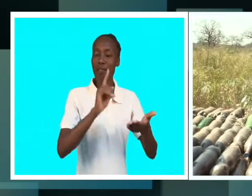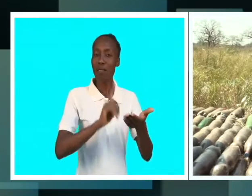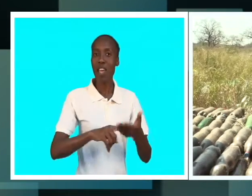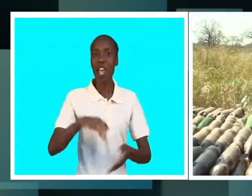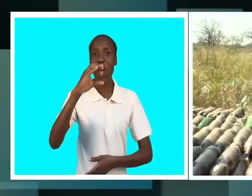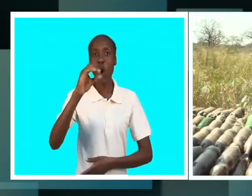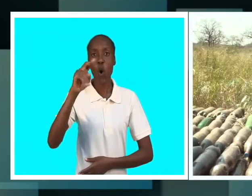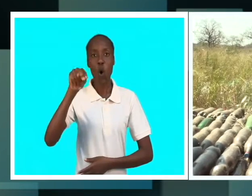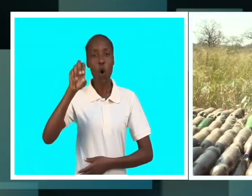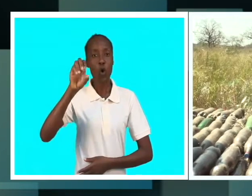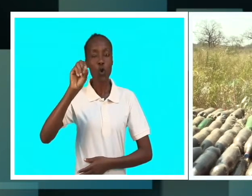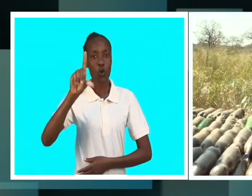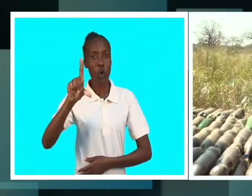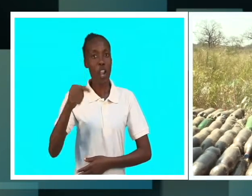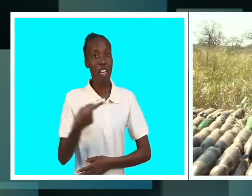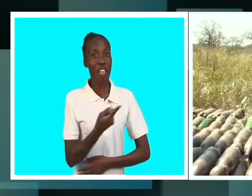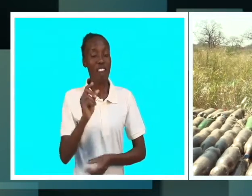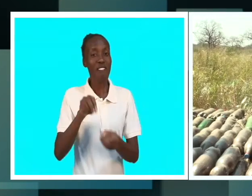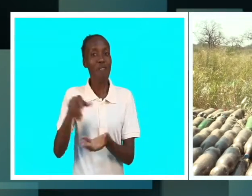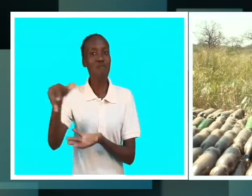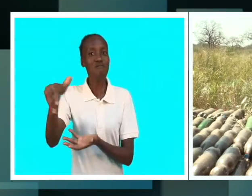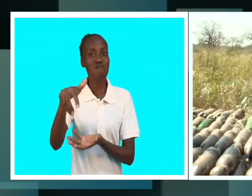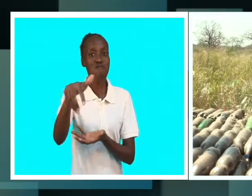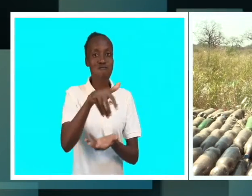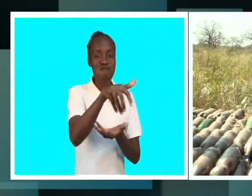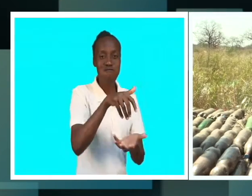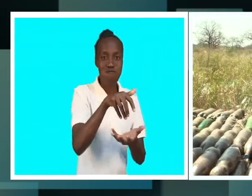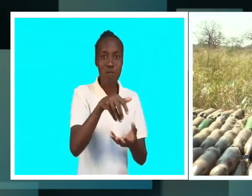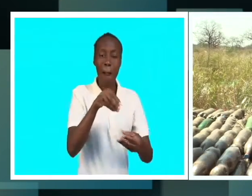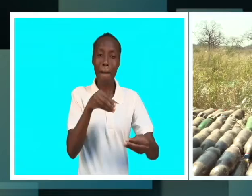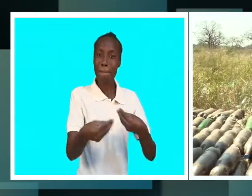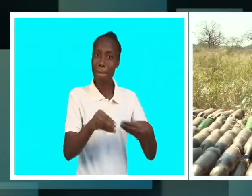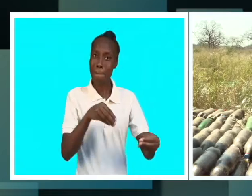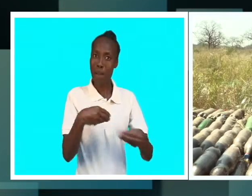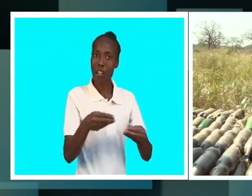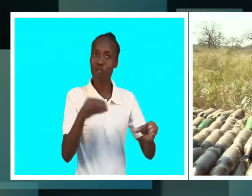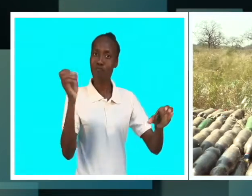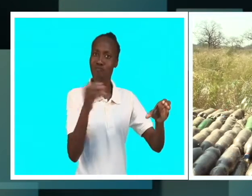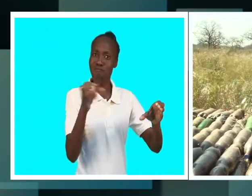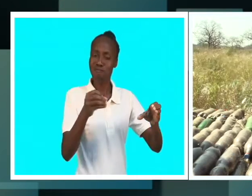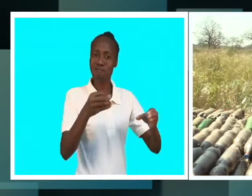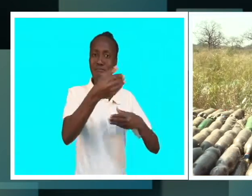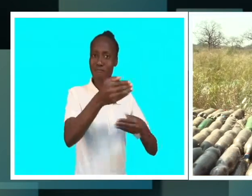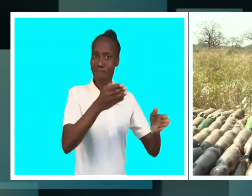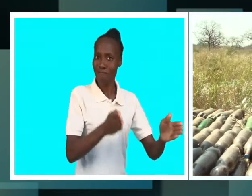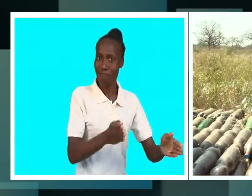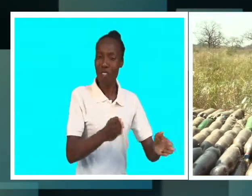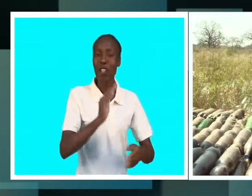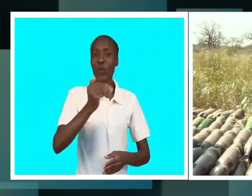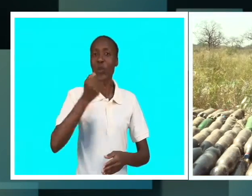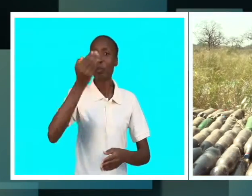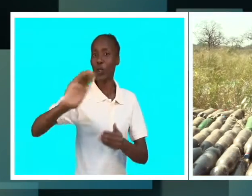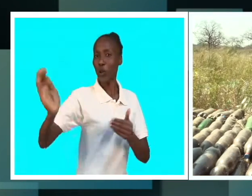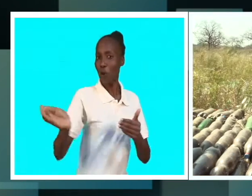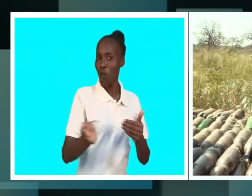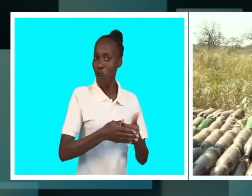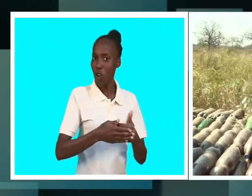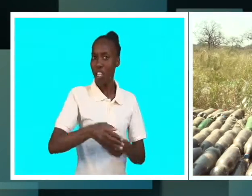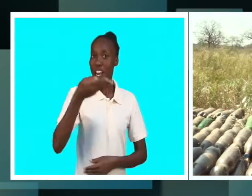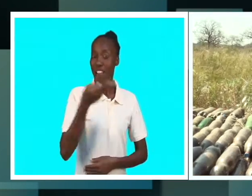ela que faz a recolha dos resíduos lá depositados e nós, por nossa vez, voltamos à Consol por via de um